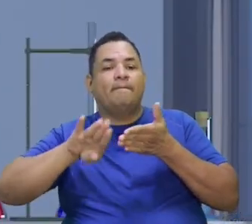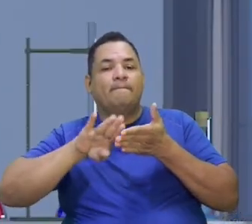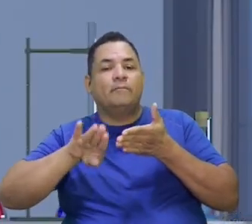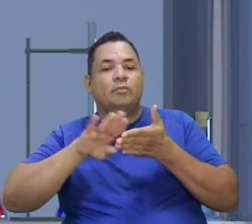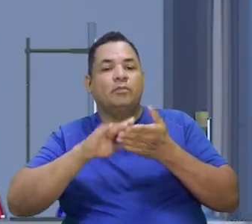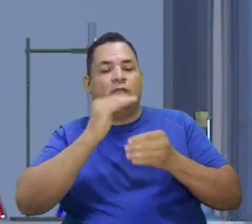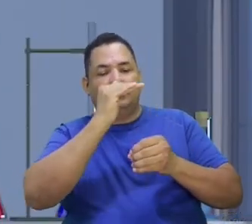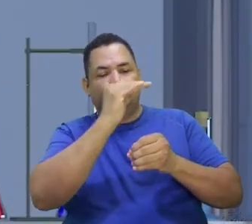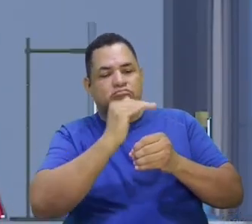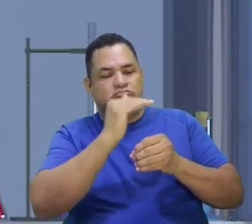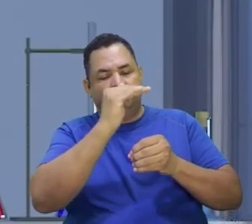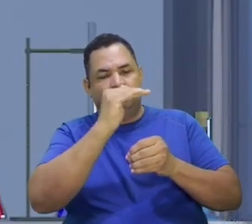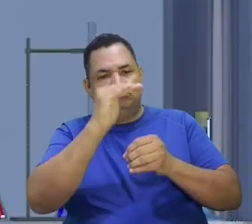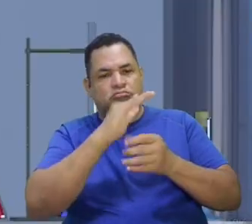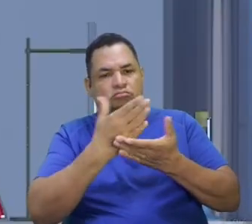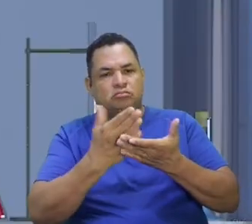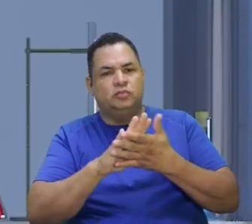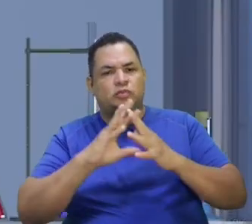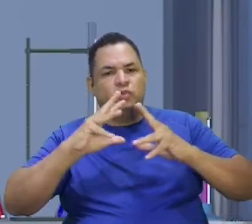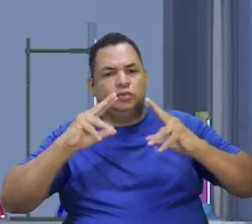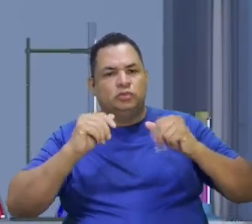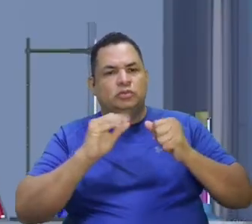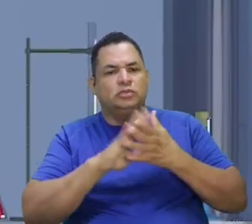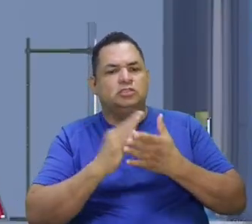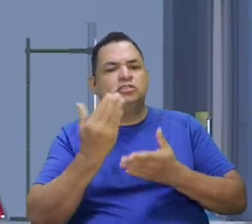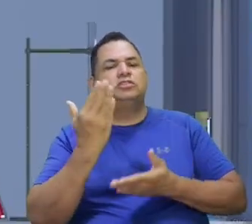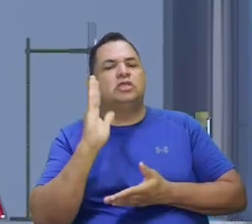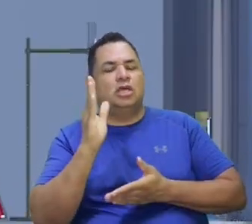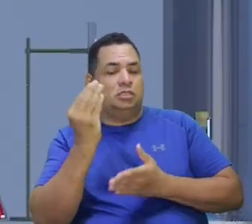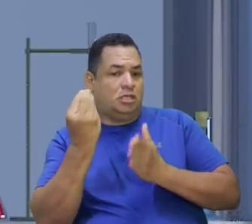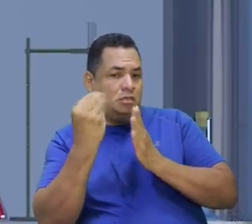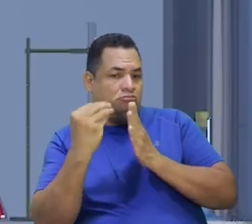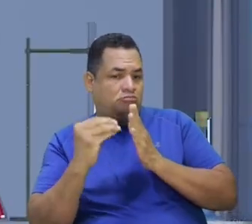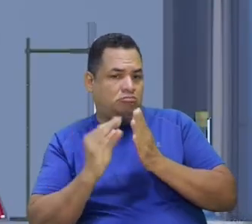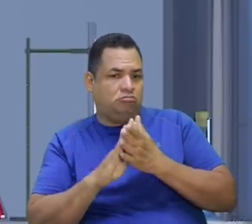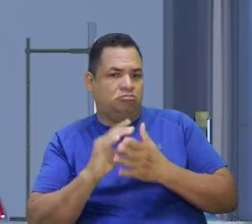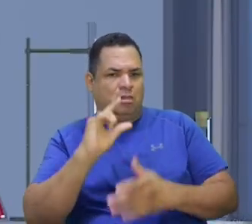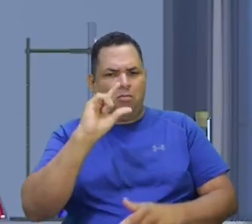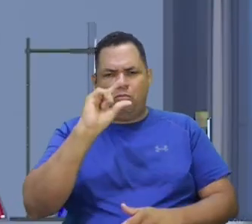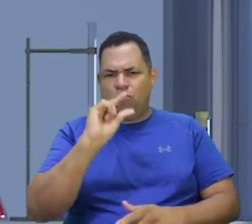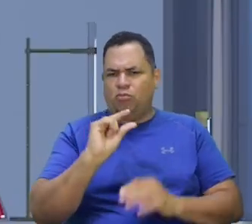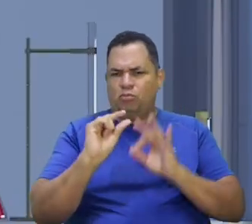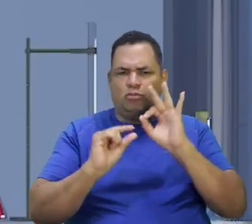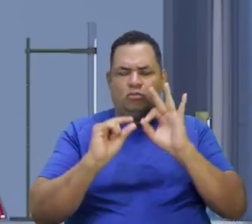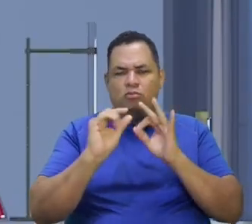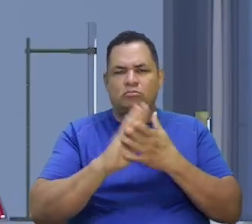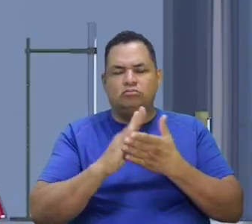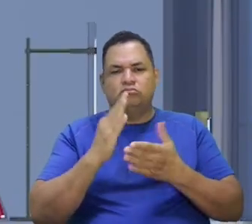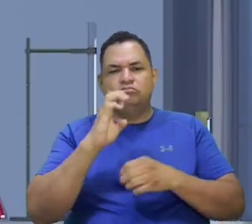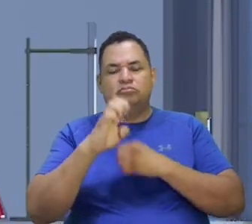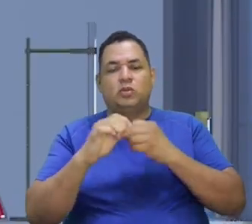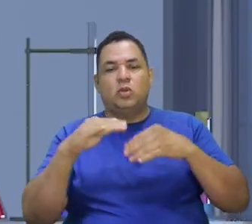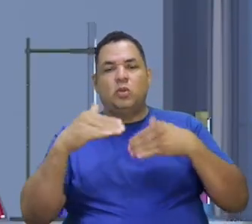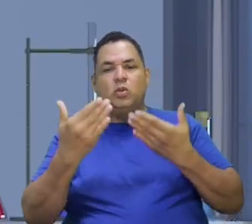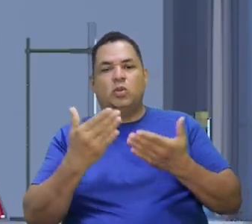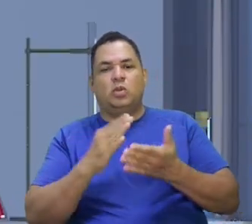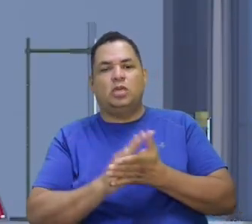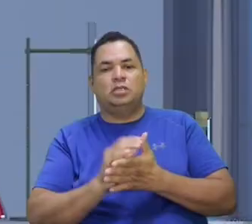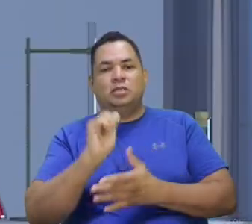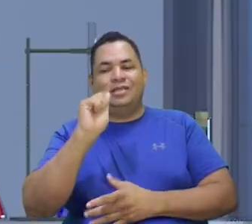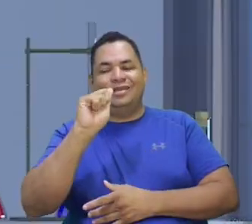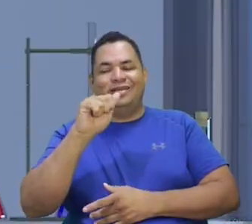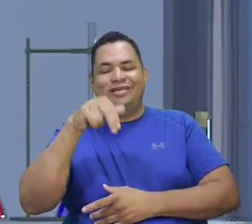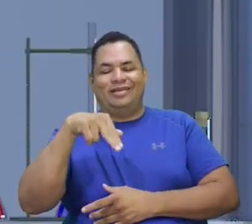dos subníveis já basicamente totalmente preenchidos, né? Que tem poucos elétrons a perder. Só que quando a gente está falando